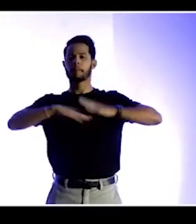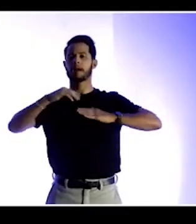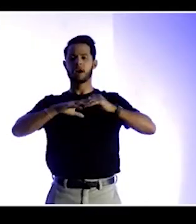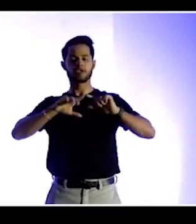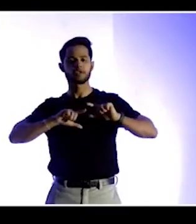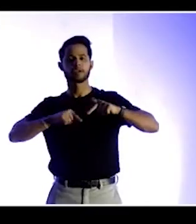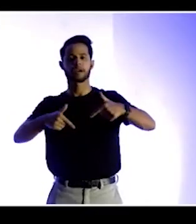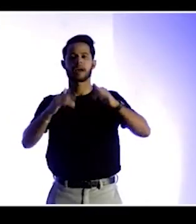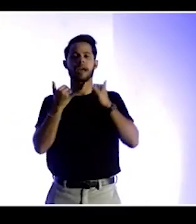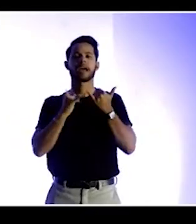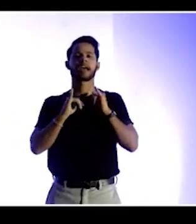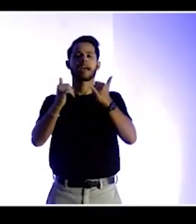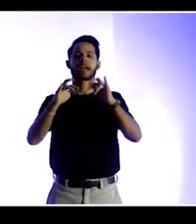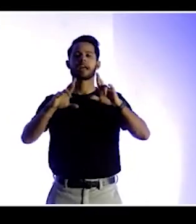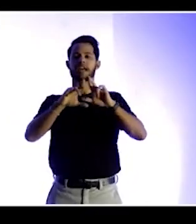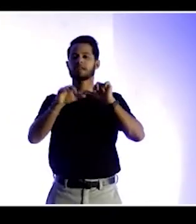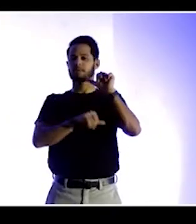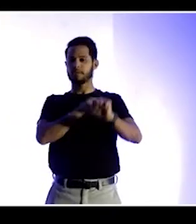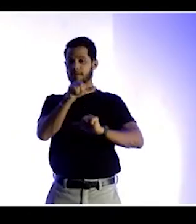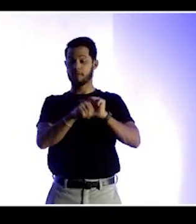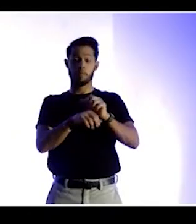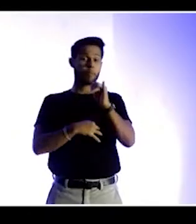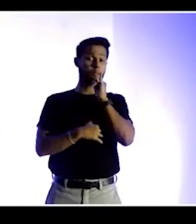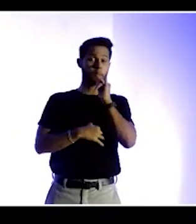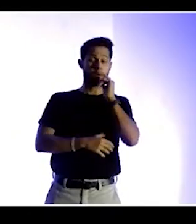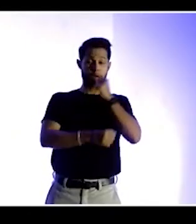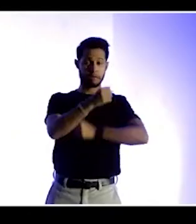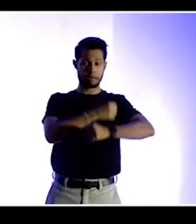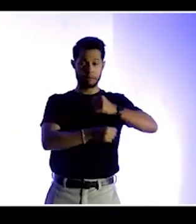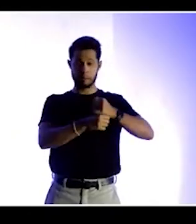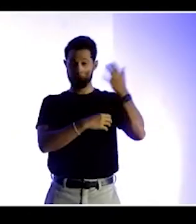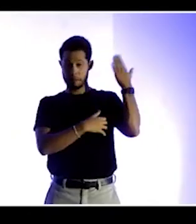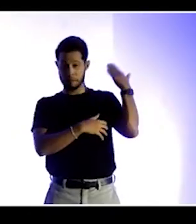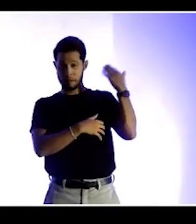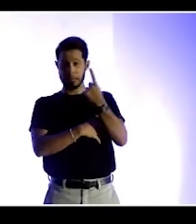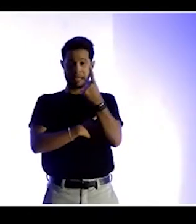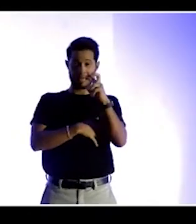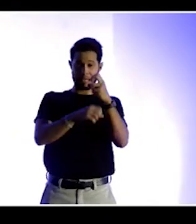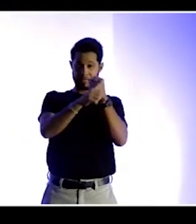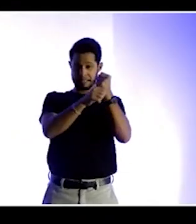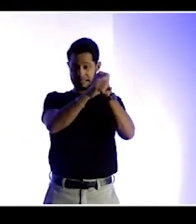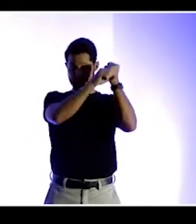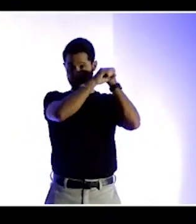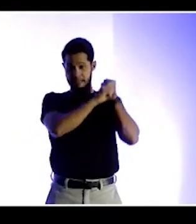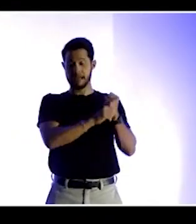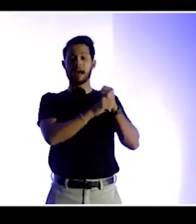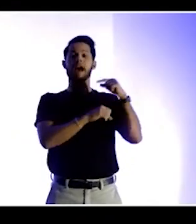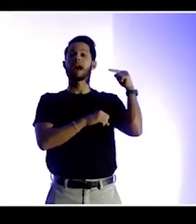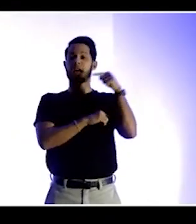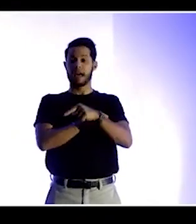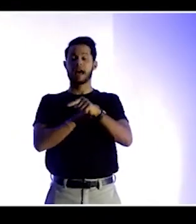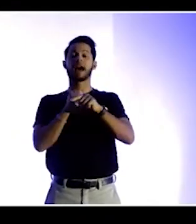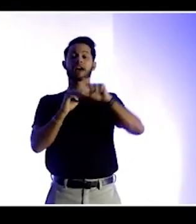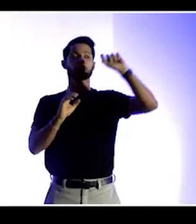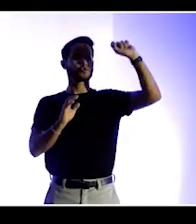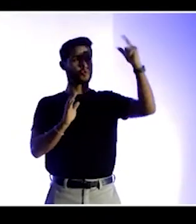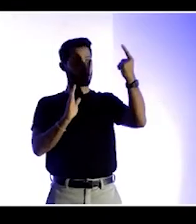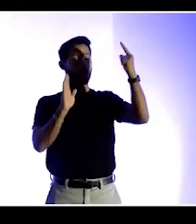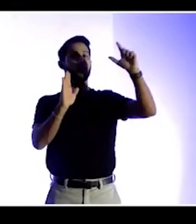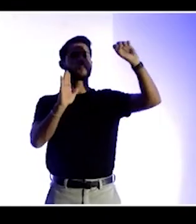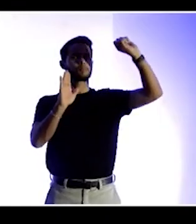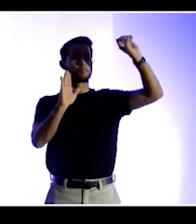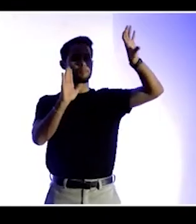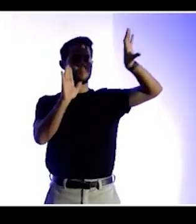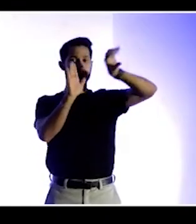que a gente vê aqui, que há 15 anos atrás, a energia solar fotovoltaica era a fonte mais cara do